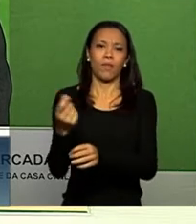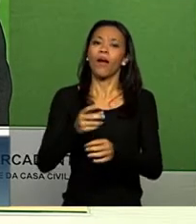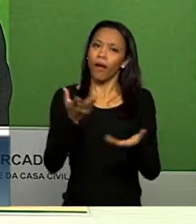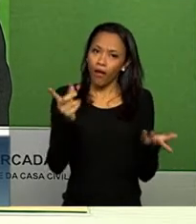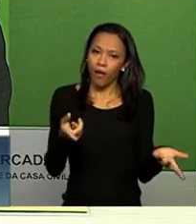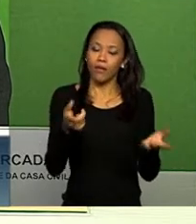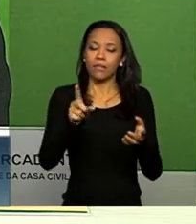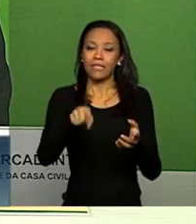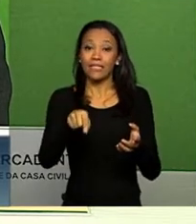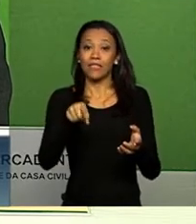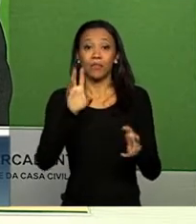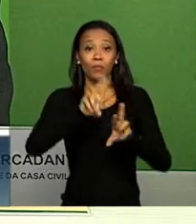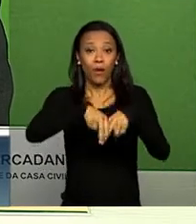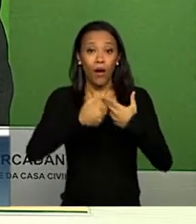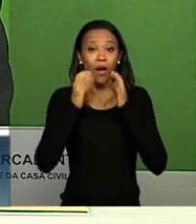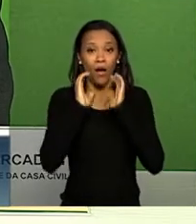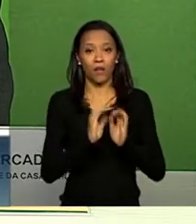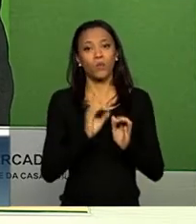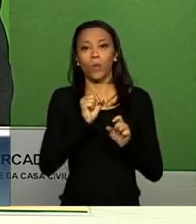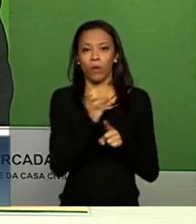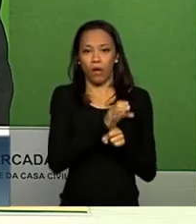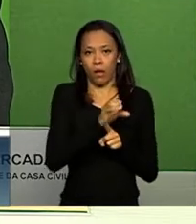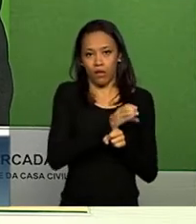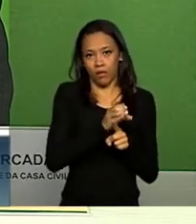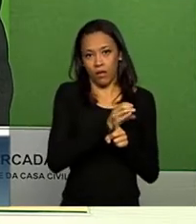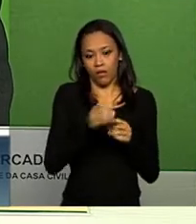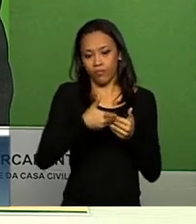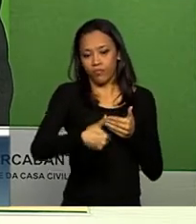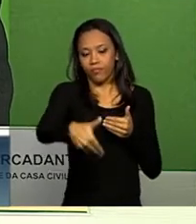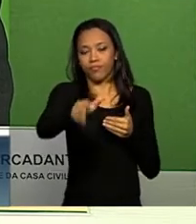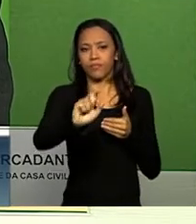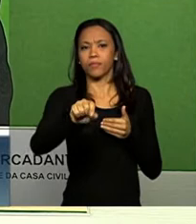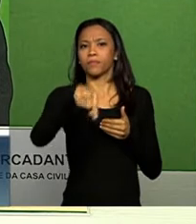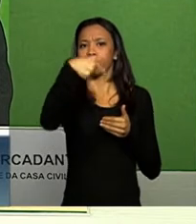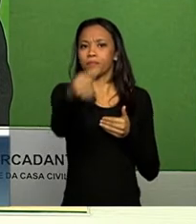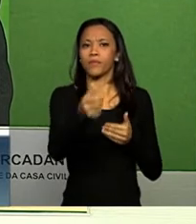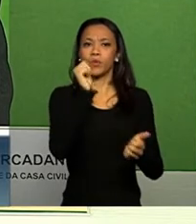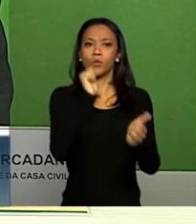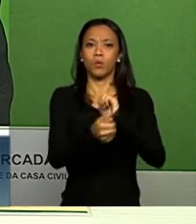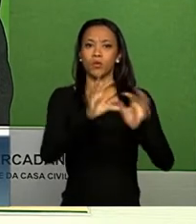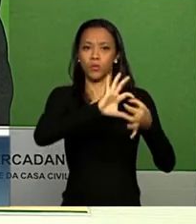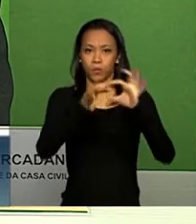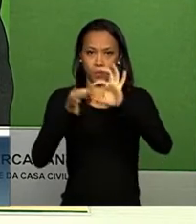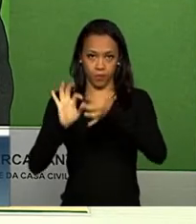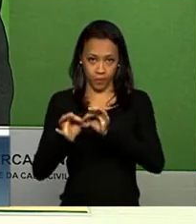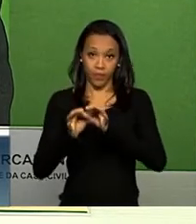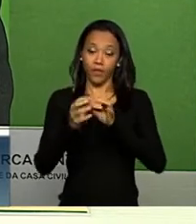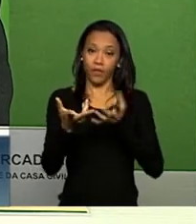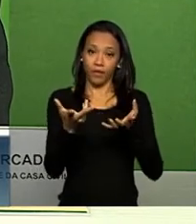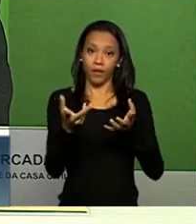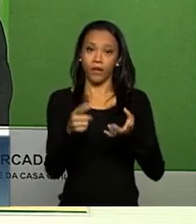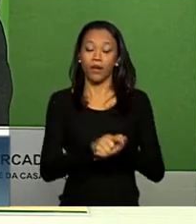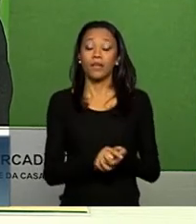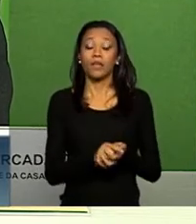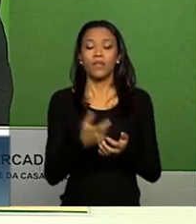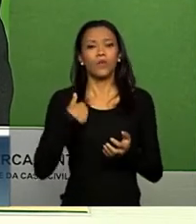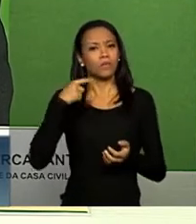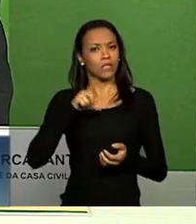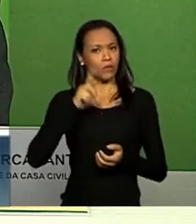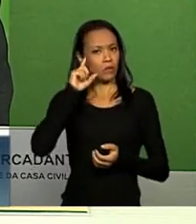é uma questão de calendário, mas seguramente haverá, eu acredito, um entendimento entre a Fazenda e a cidade do Rio de Janeiro. E tenho certeza